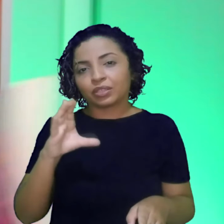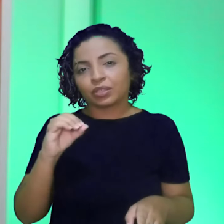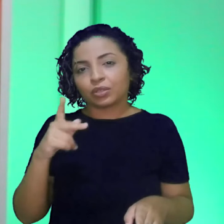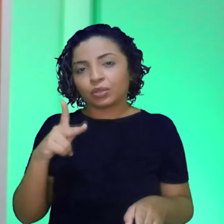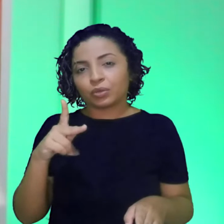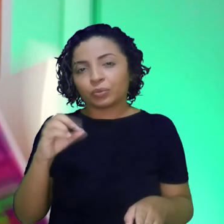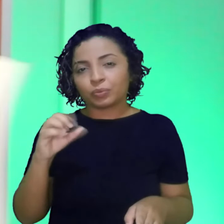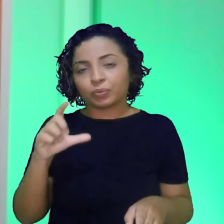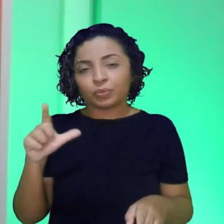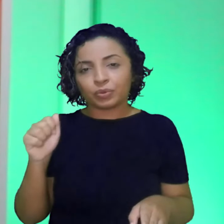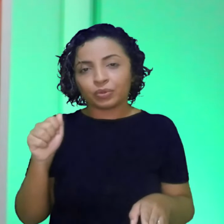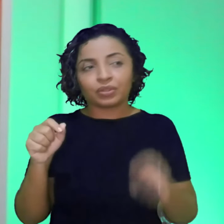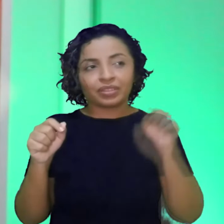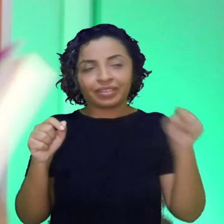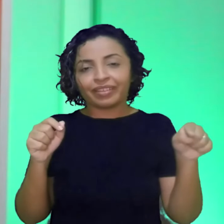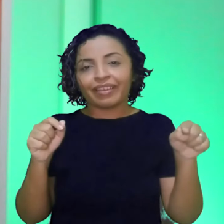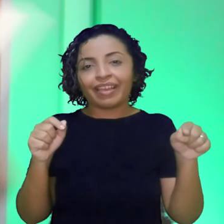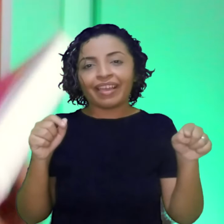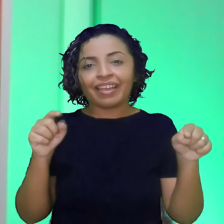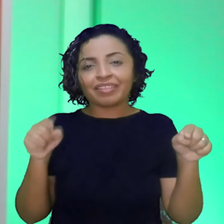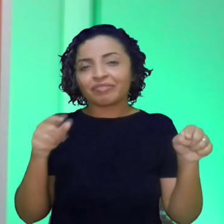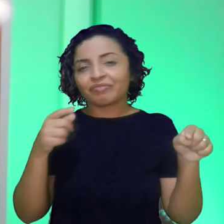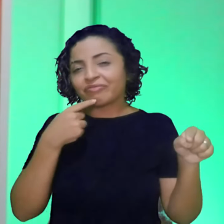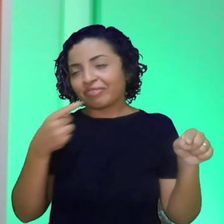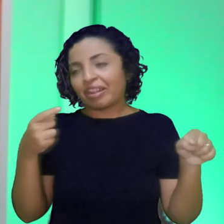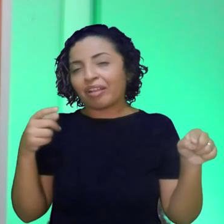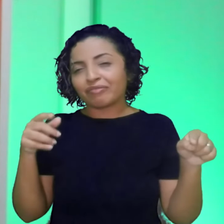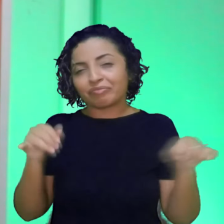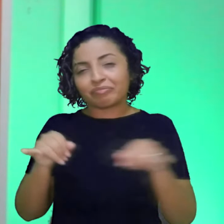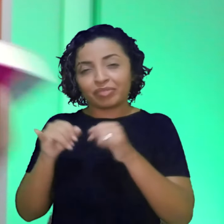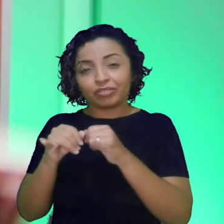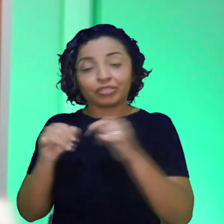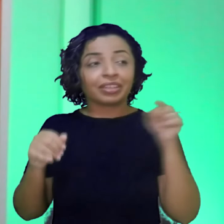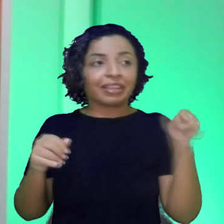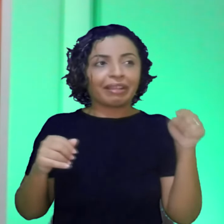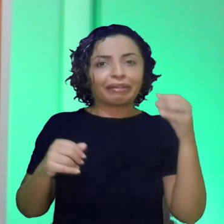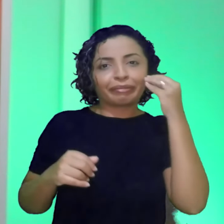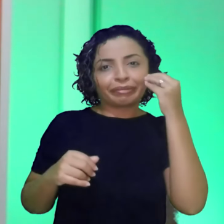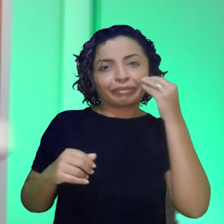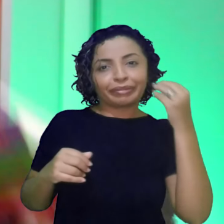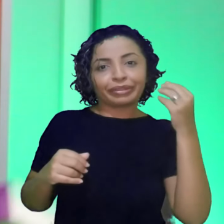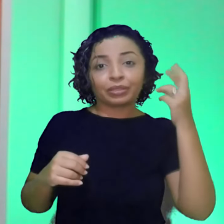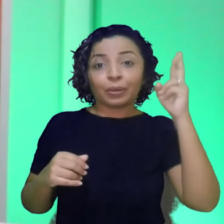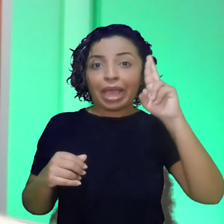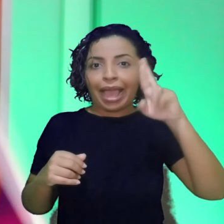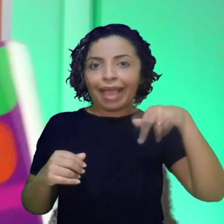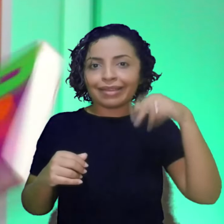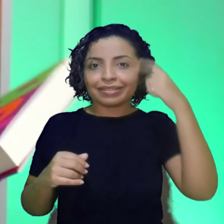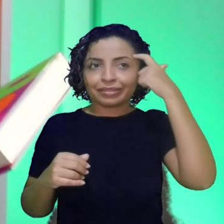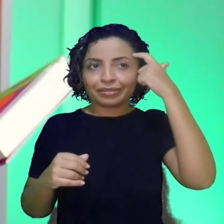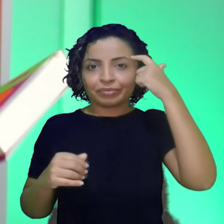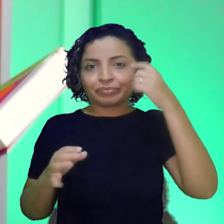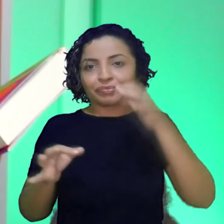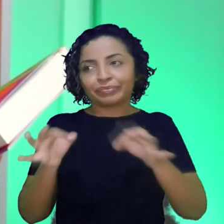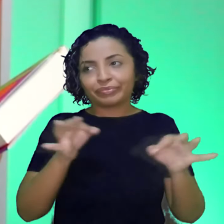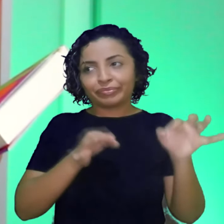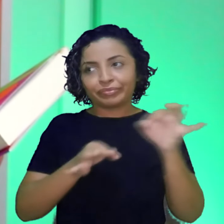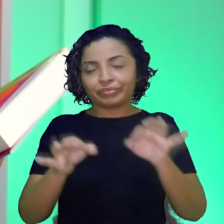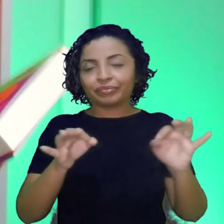porcaria na CNN, a Gabriela Prioli tentava dar algum sentido racional àquele